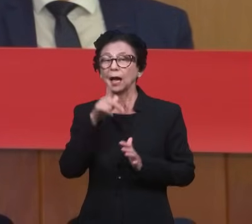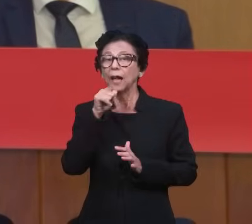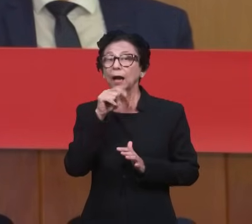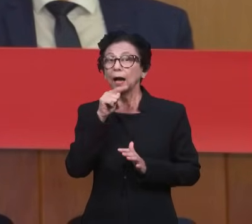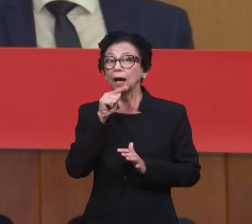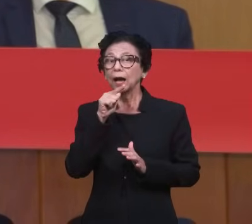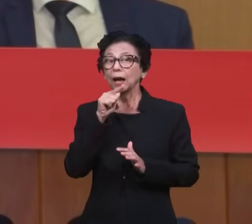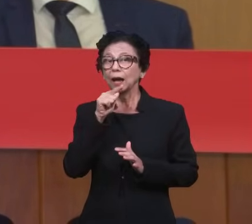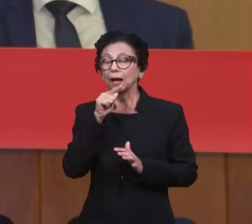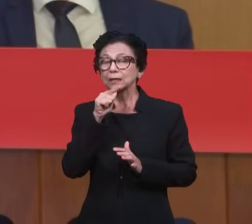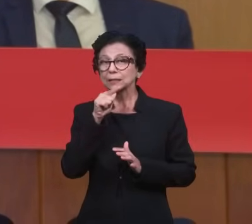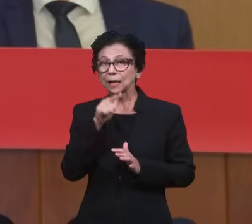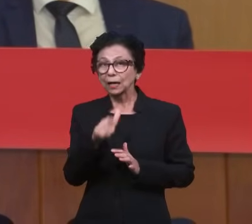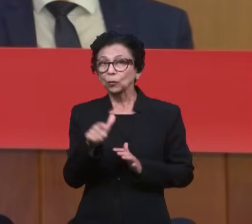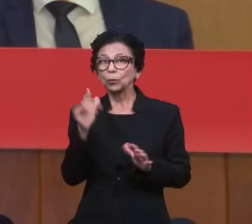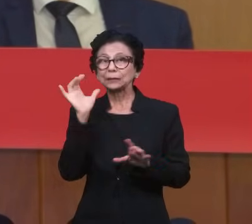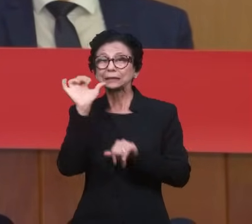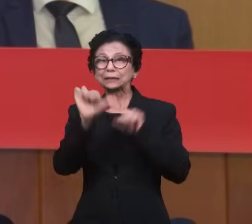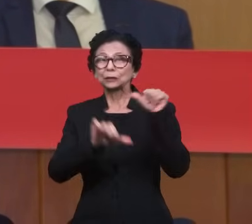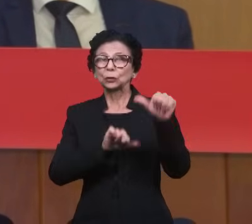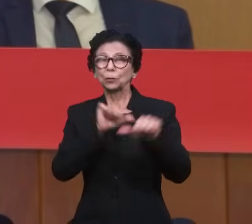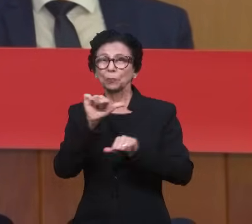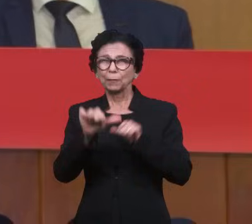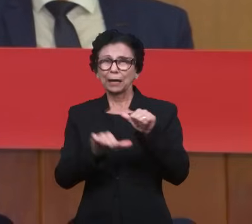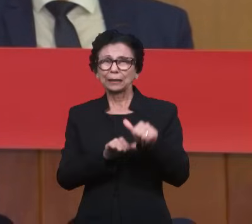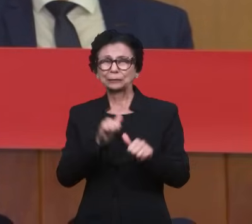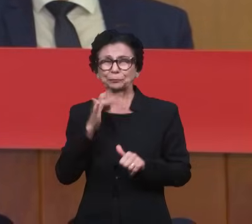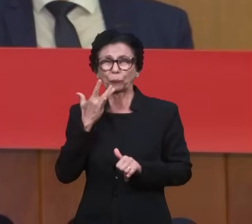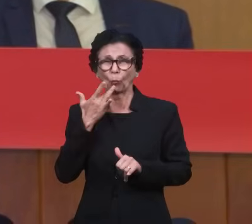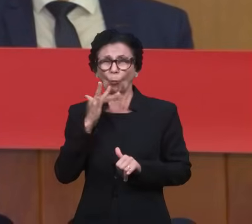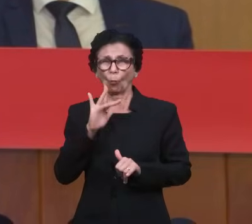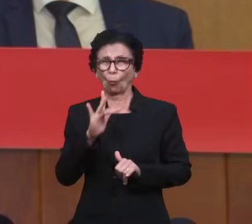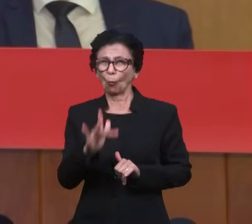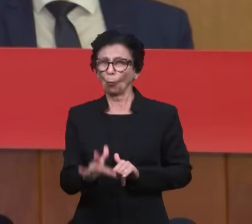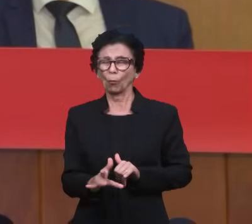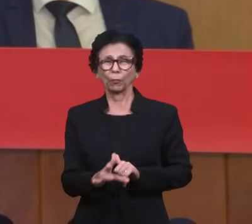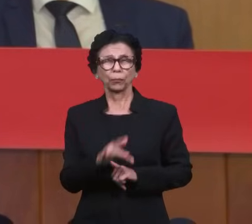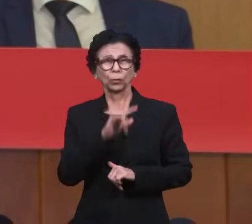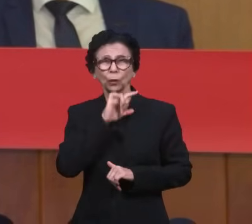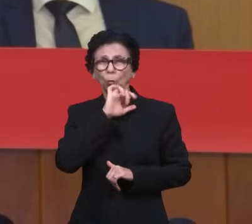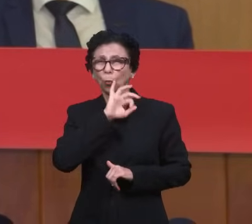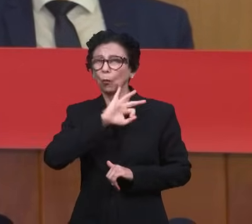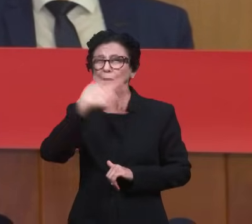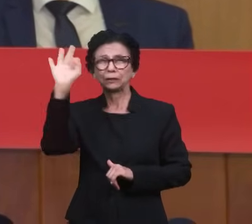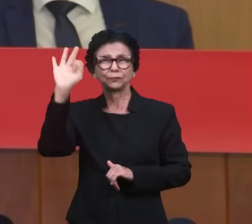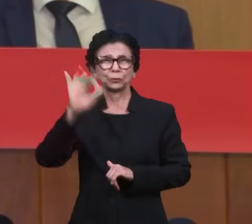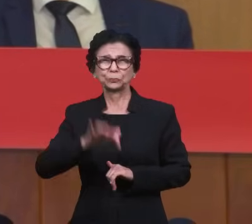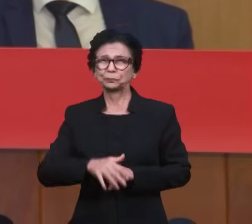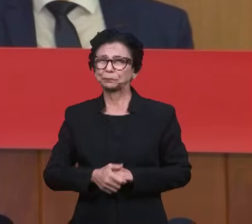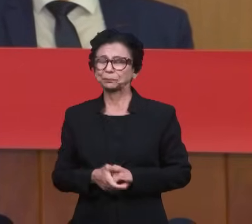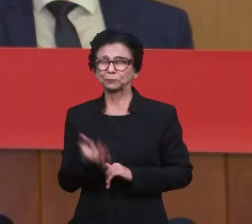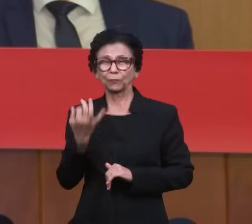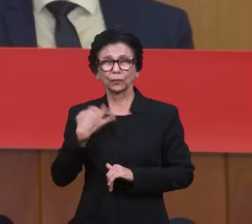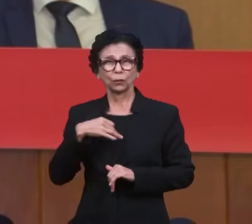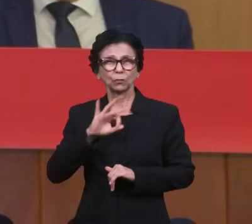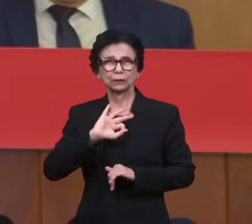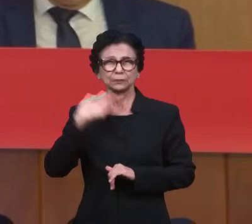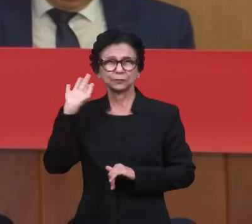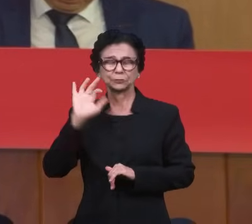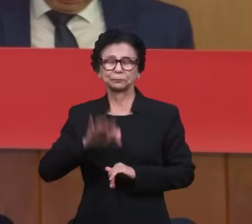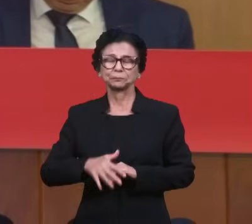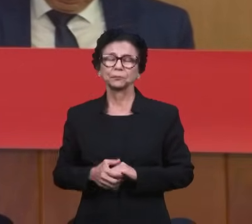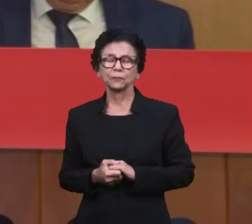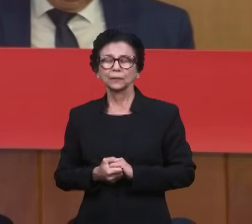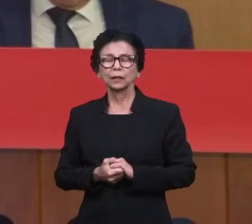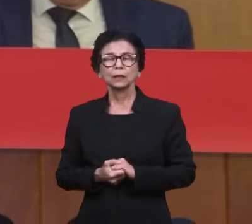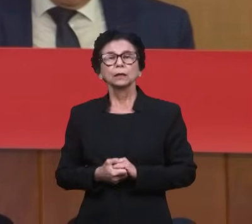tornaram absinto, se tornaram amargas. Então os irmãos veem a ligação profética